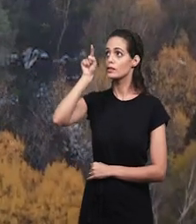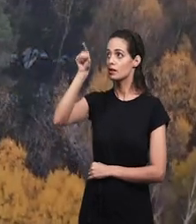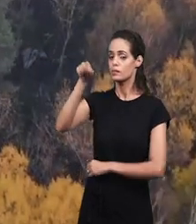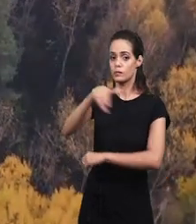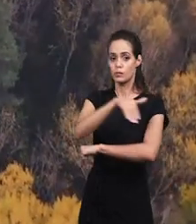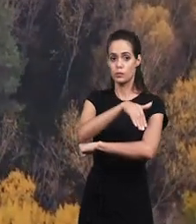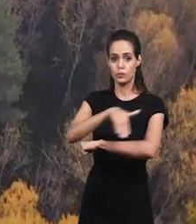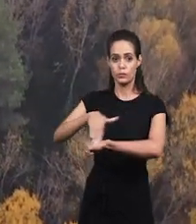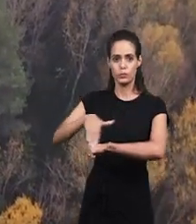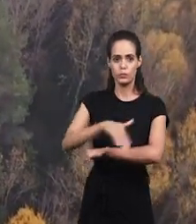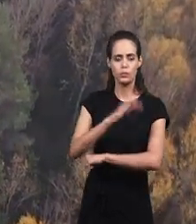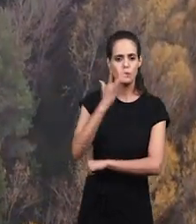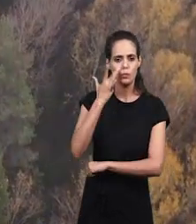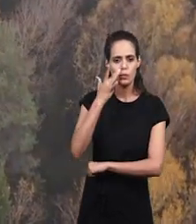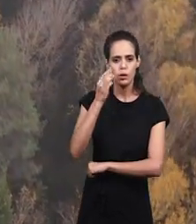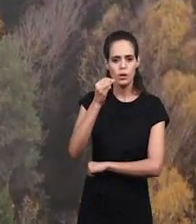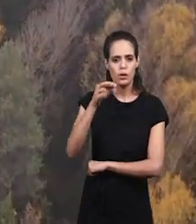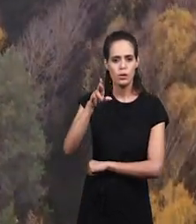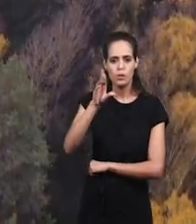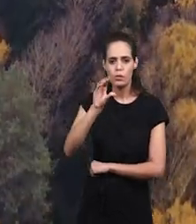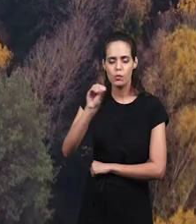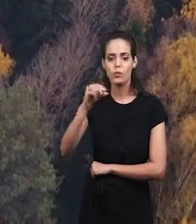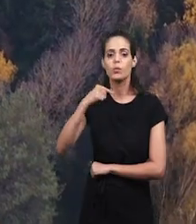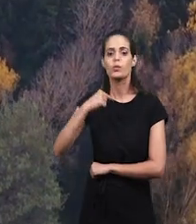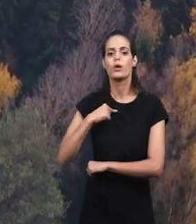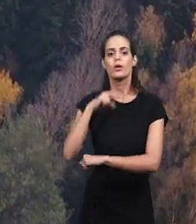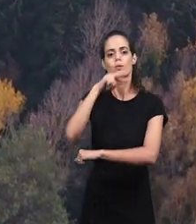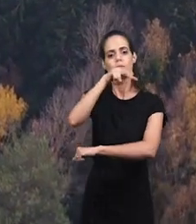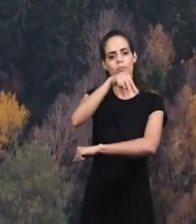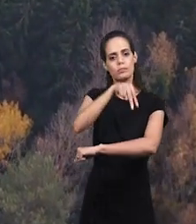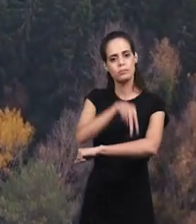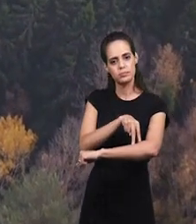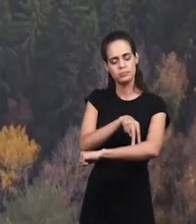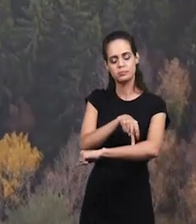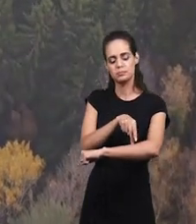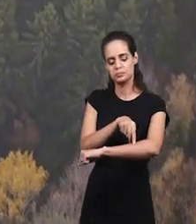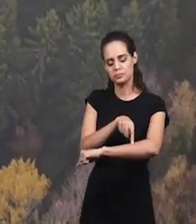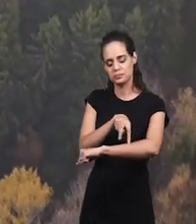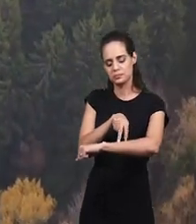Reis. Nas ruas de ouro sei que